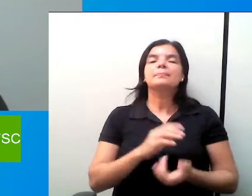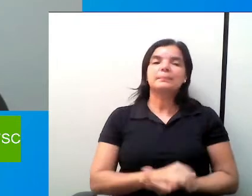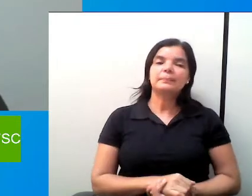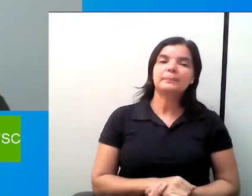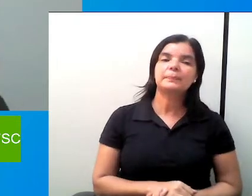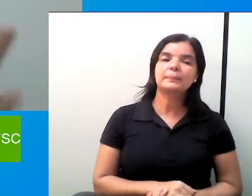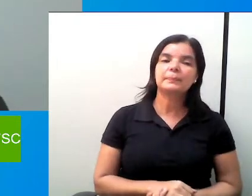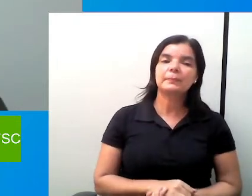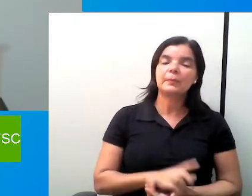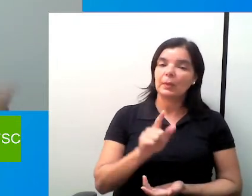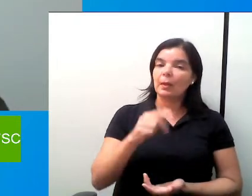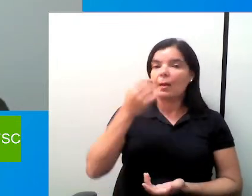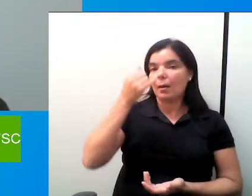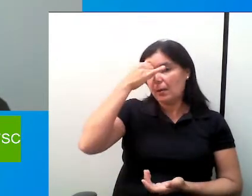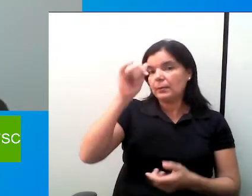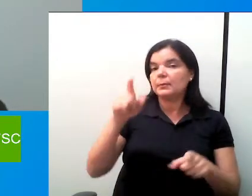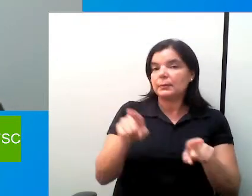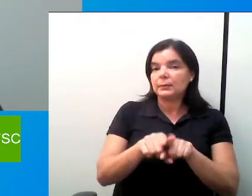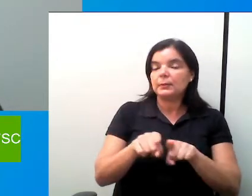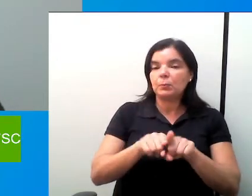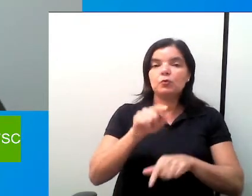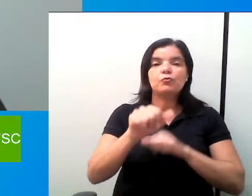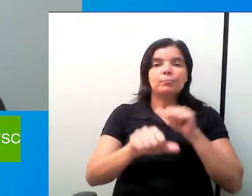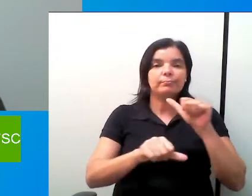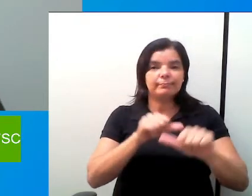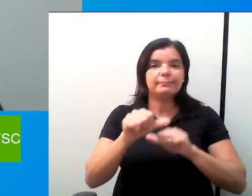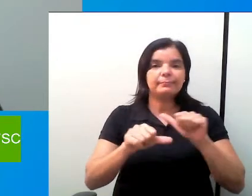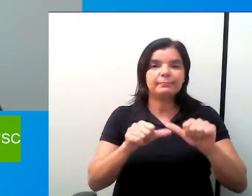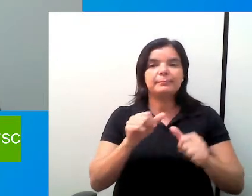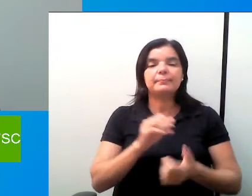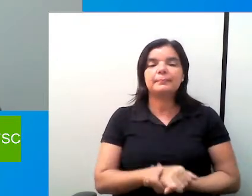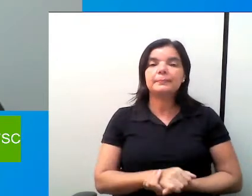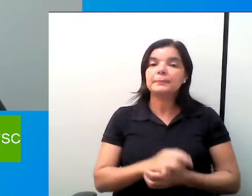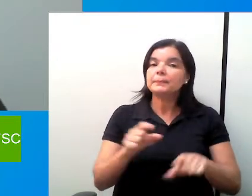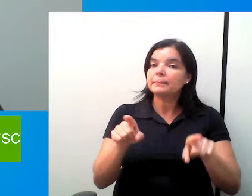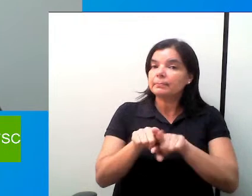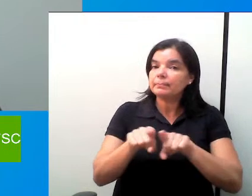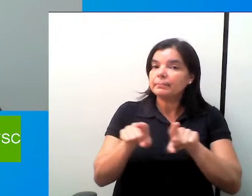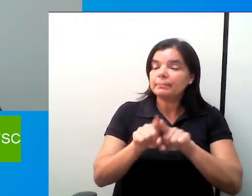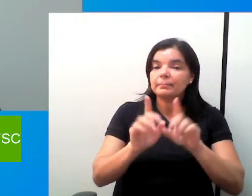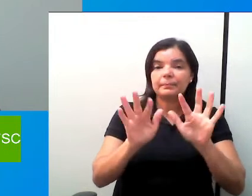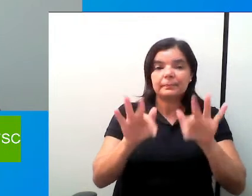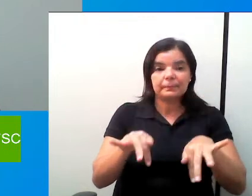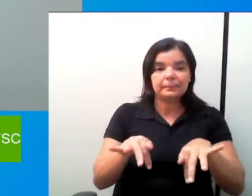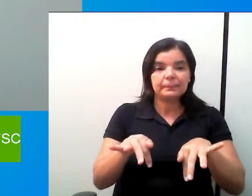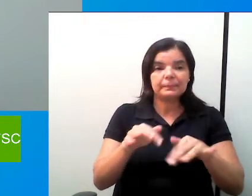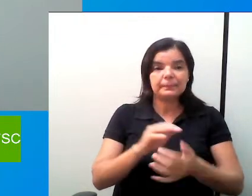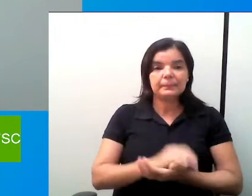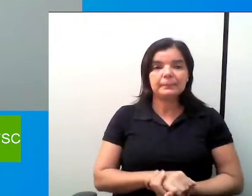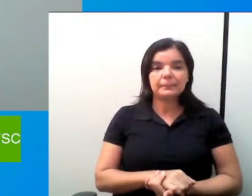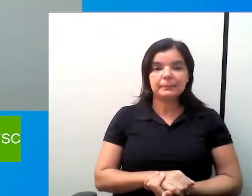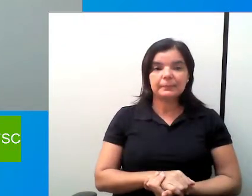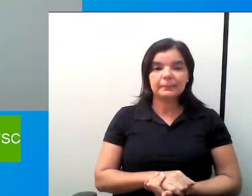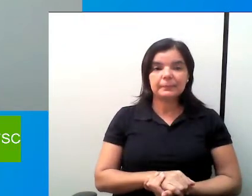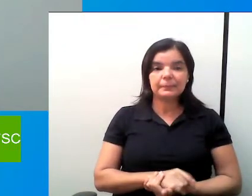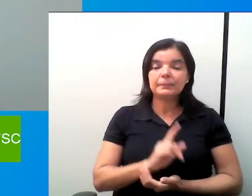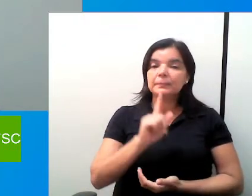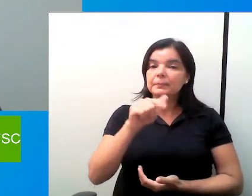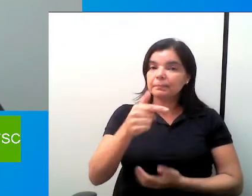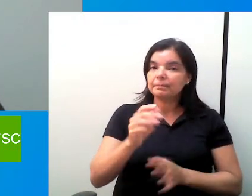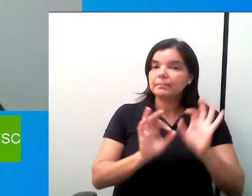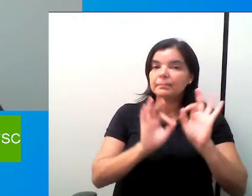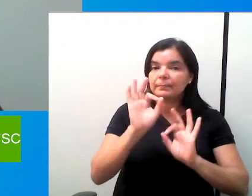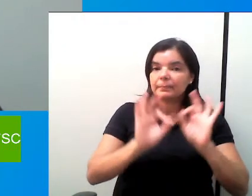e aí a ideia também é a gente mudar isso. E também, para encerrar, na nossa próxima reformulação de PPC,